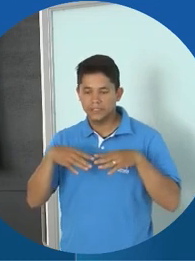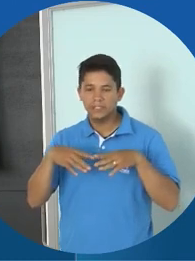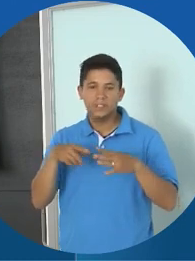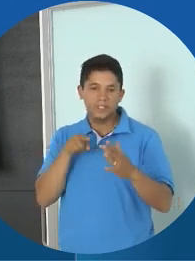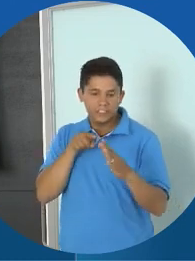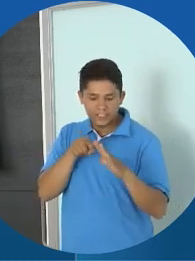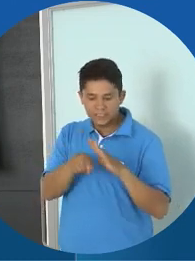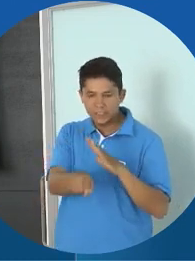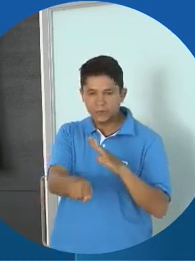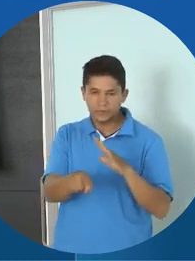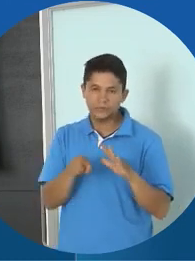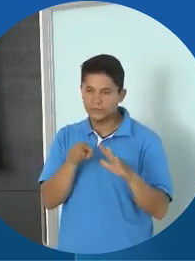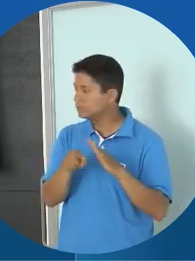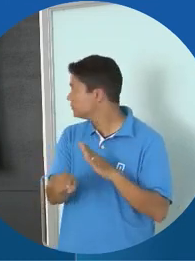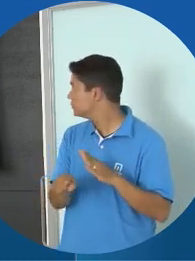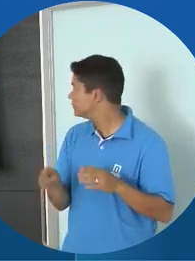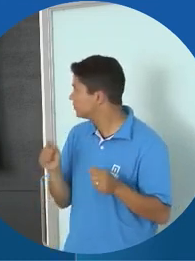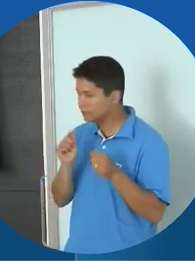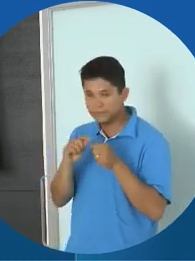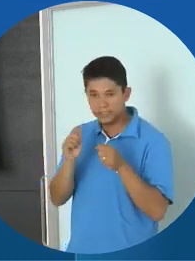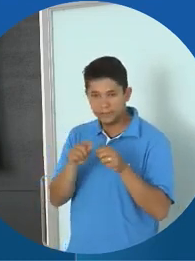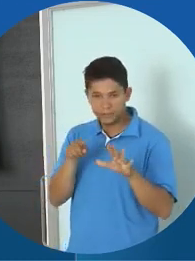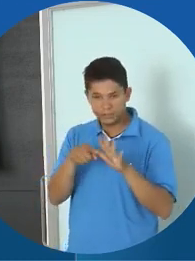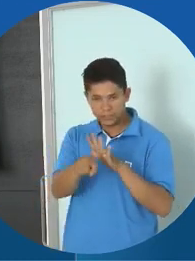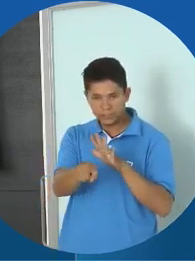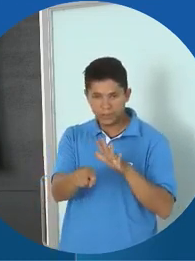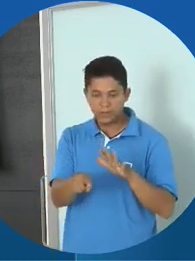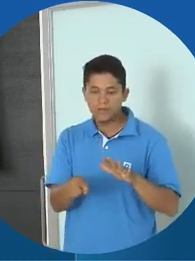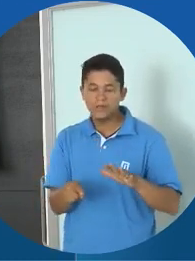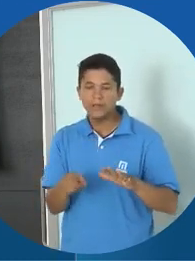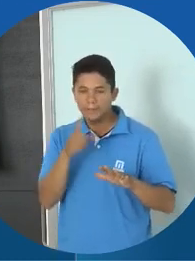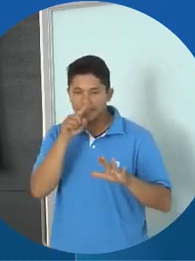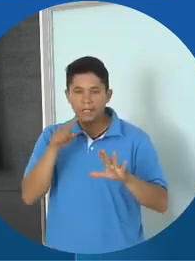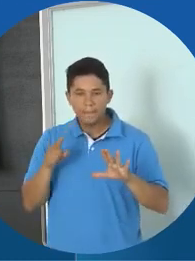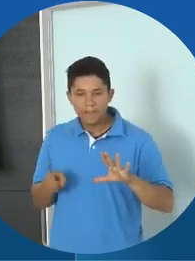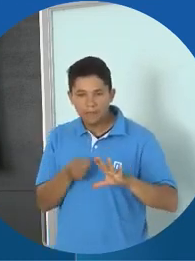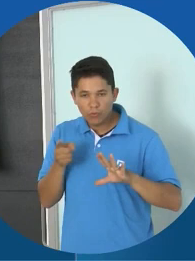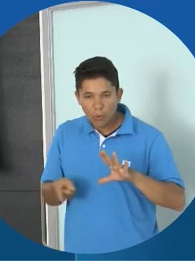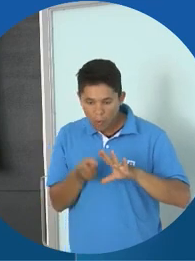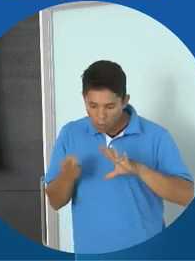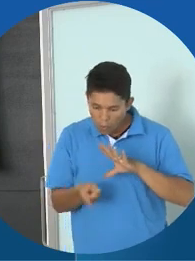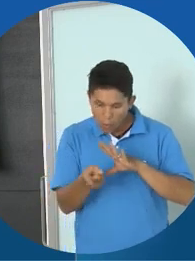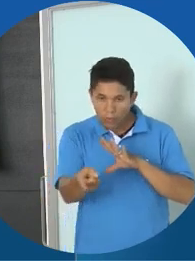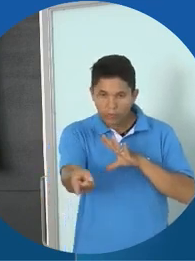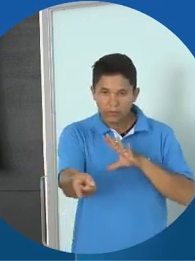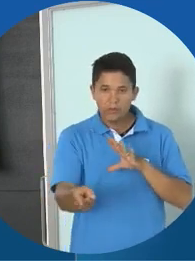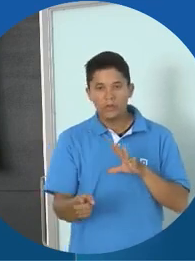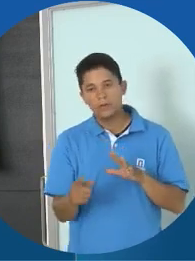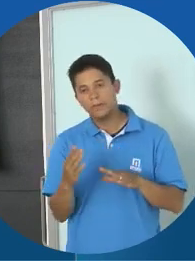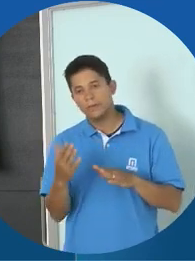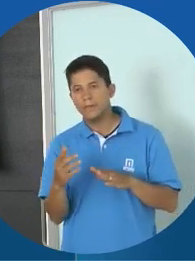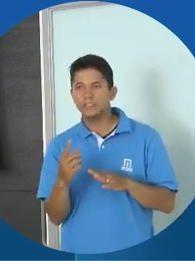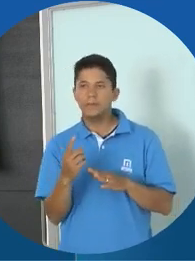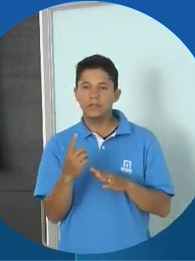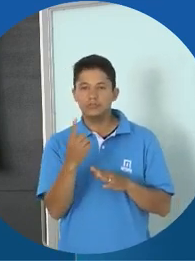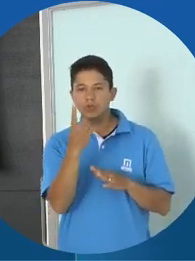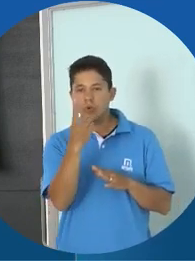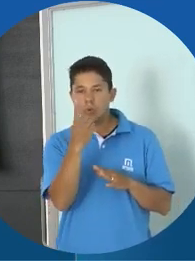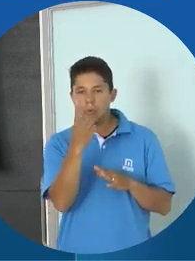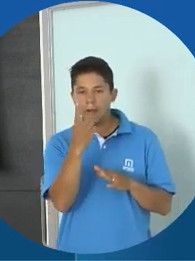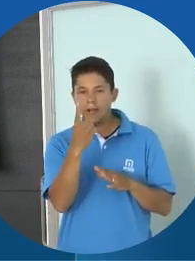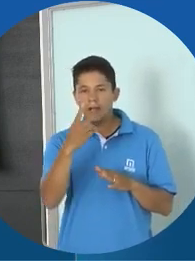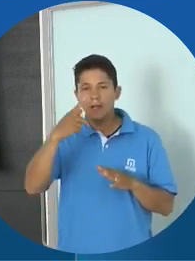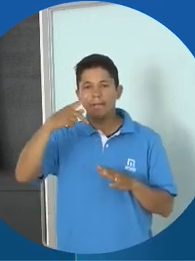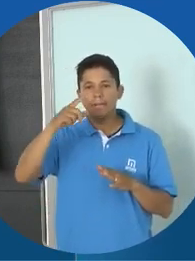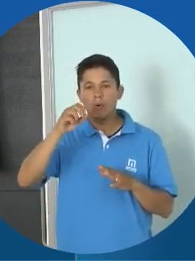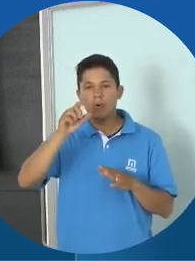foi um procedimento que nós perfuramos com furo de 1 polegada, 1,5 polegadas. A partir